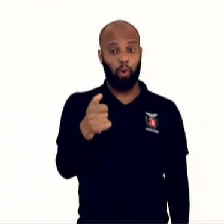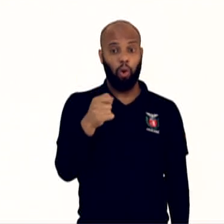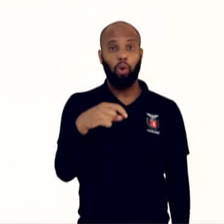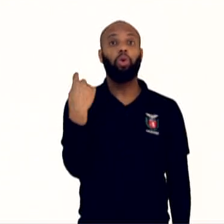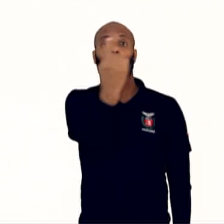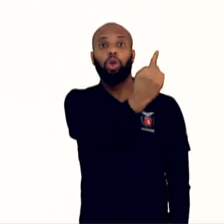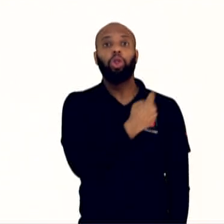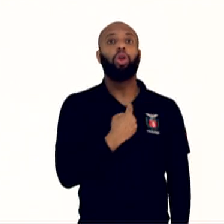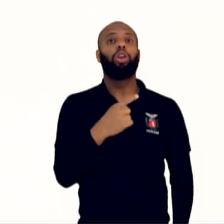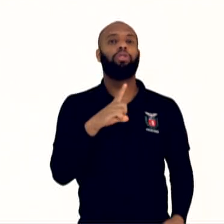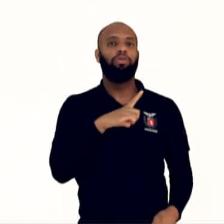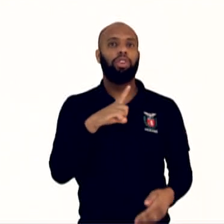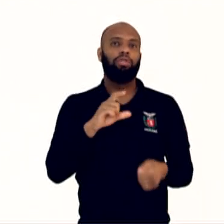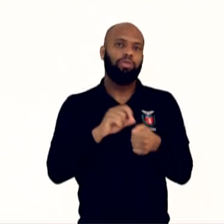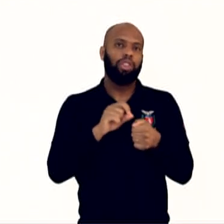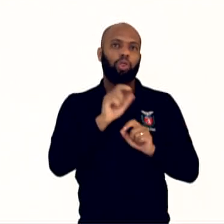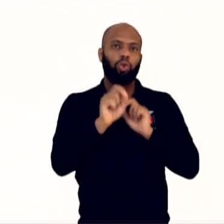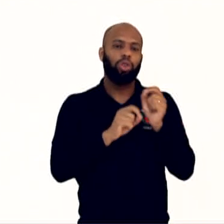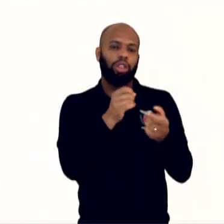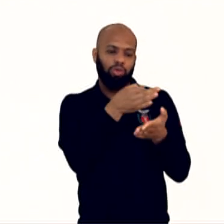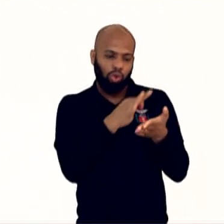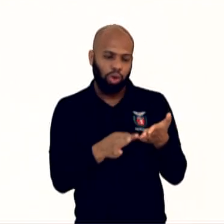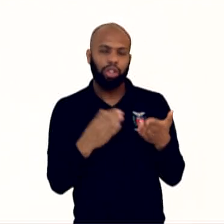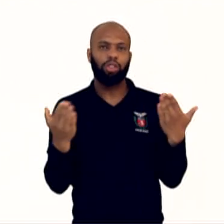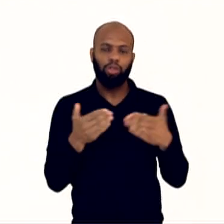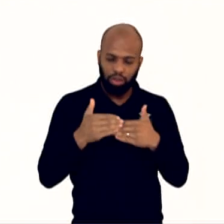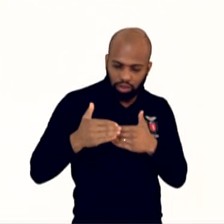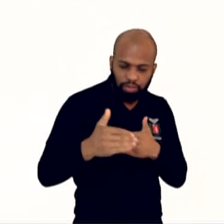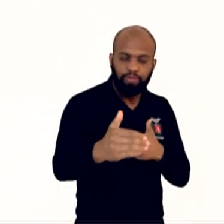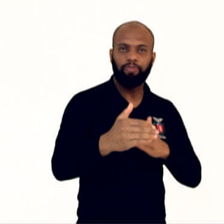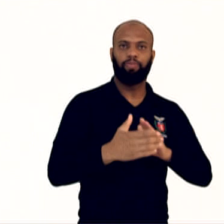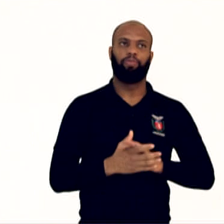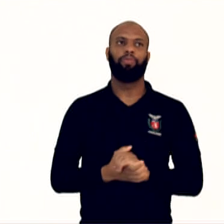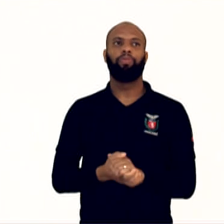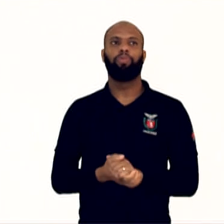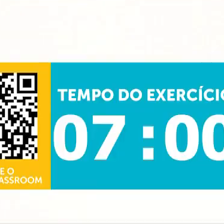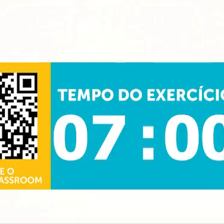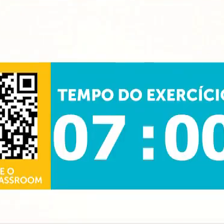poder fazer a correção, né, nos próximos instantes. Beleza?